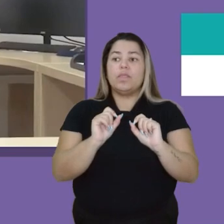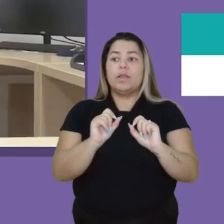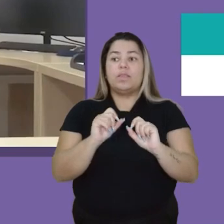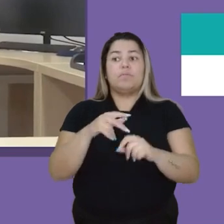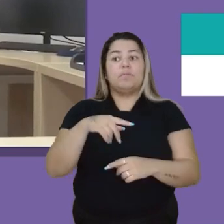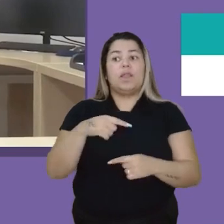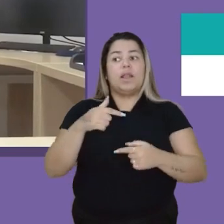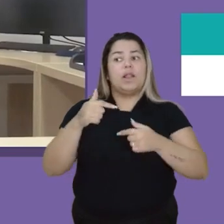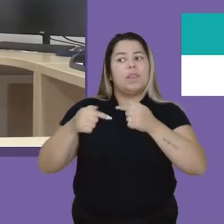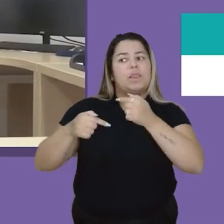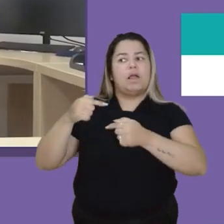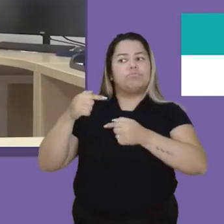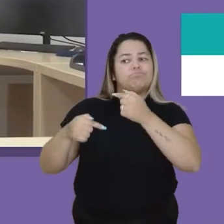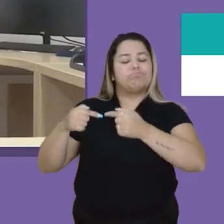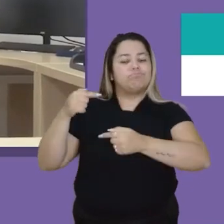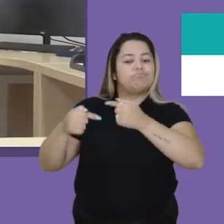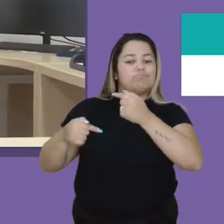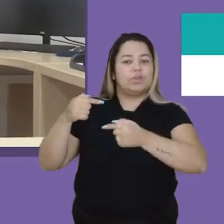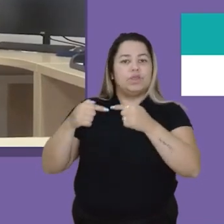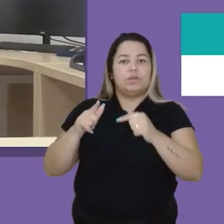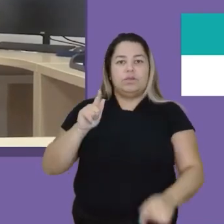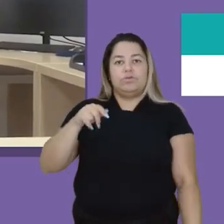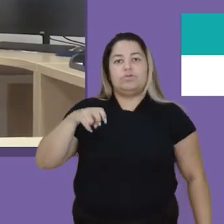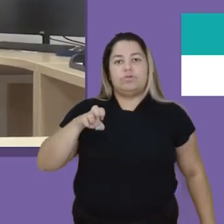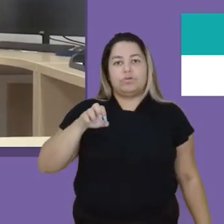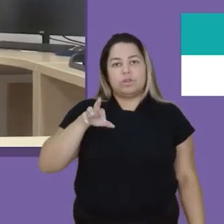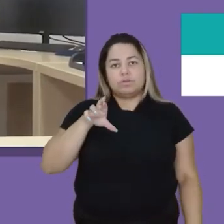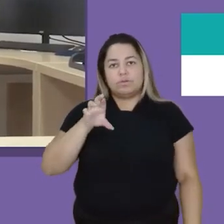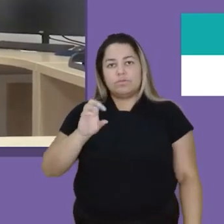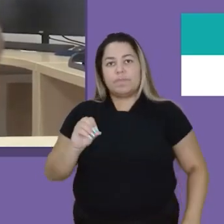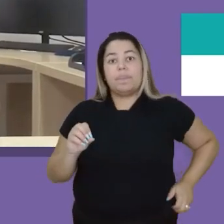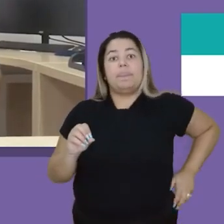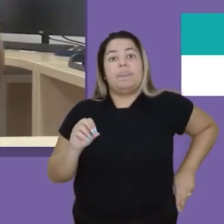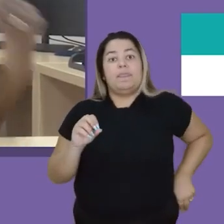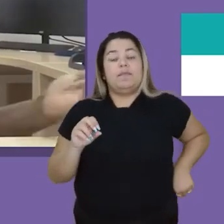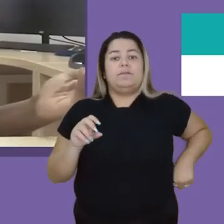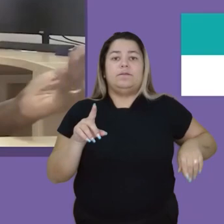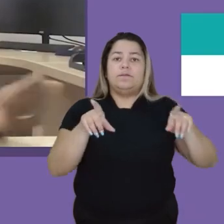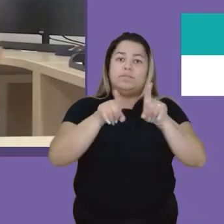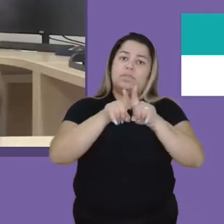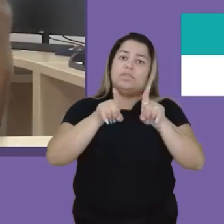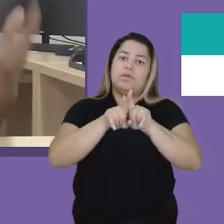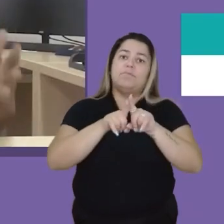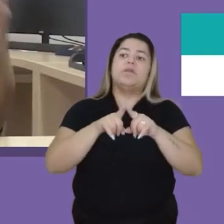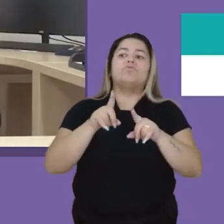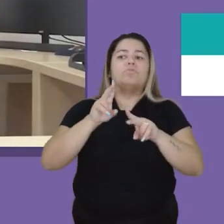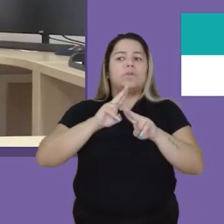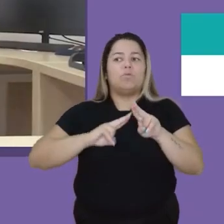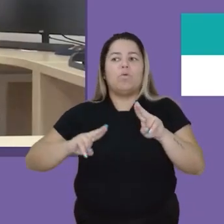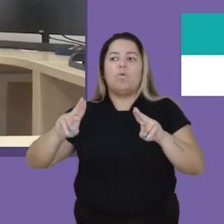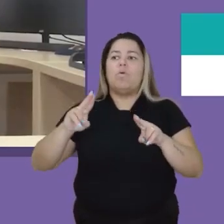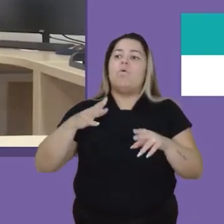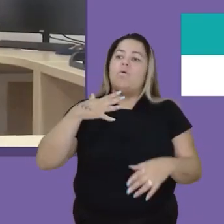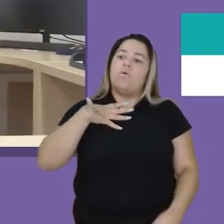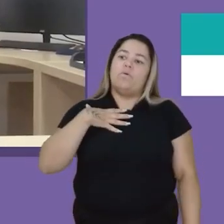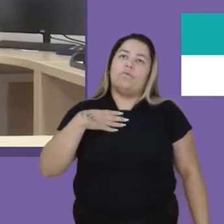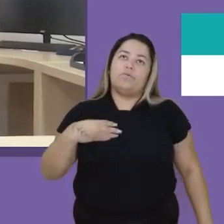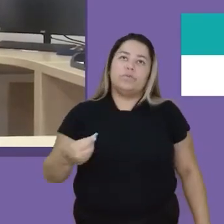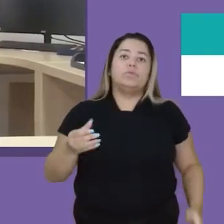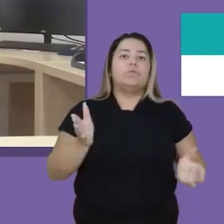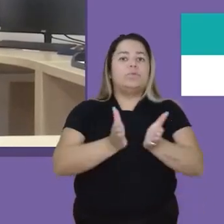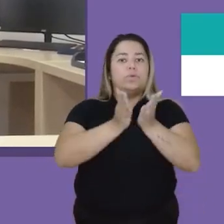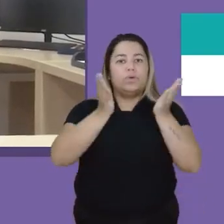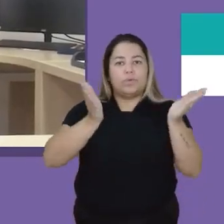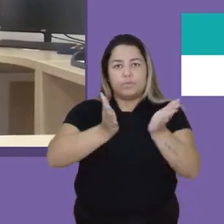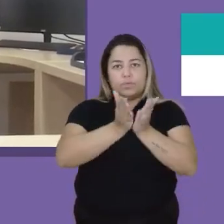política de gênero com esse recorte racial, também de ir para a universidade, filho de pobres